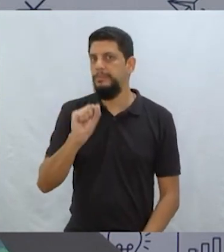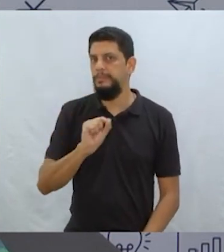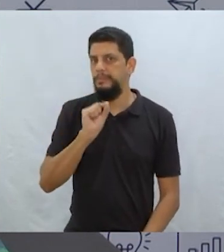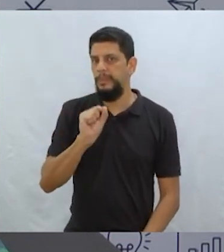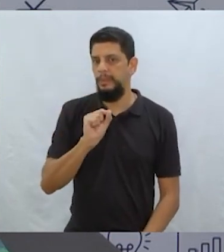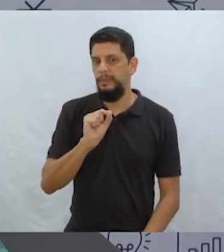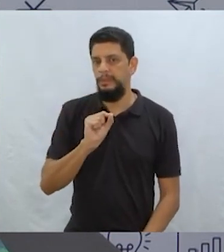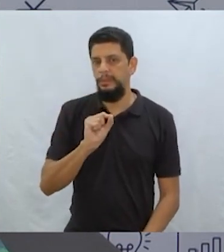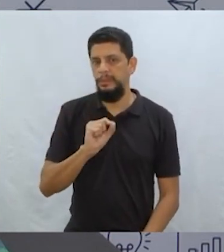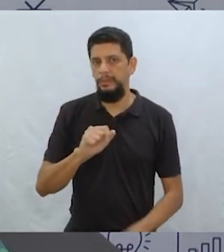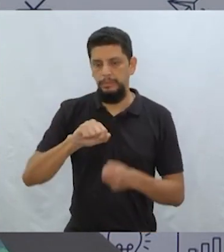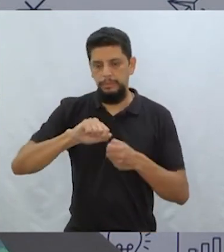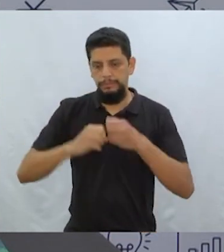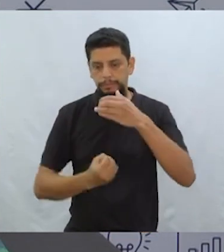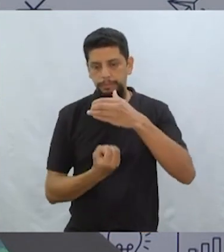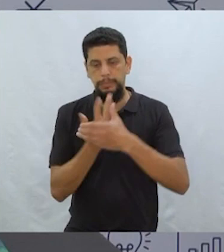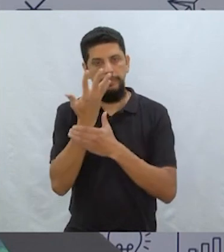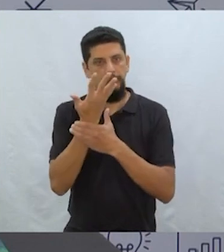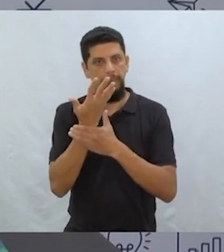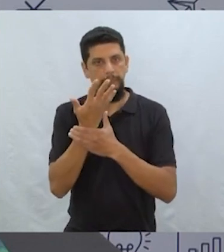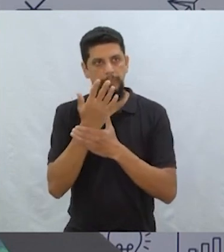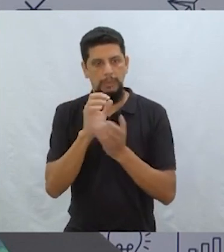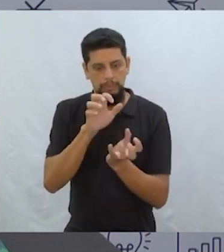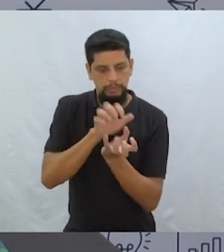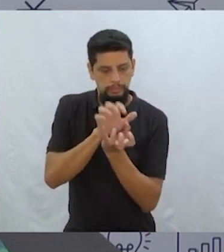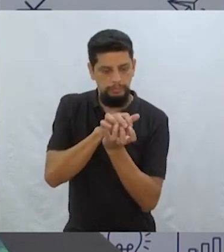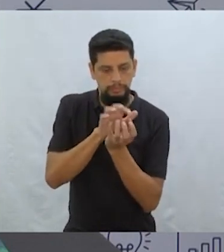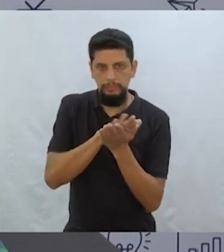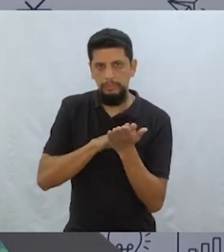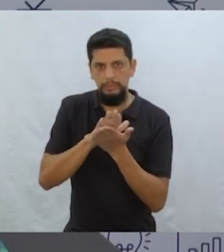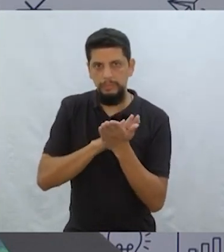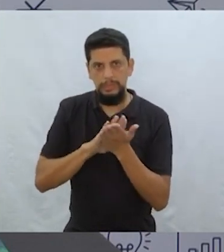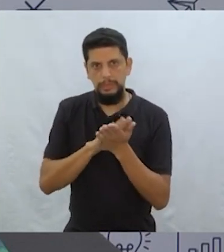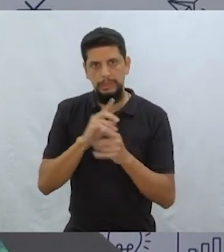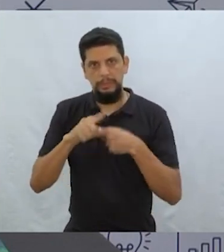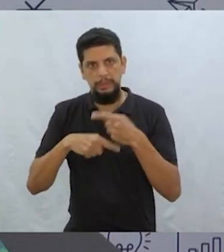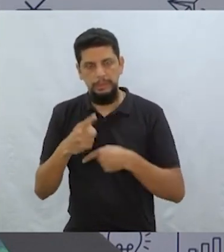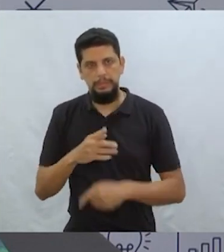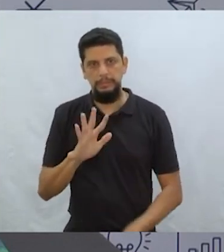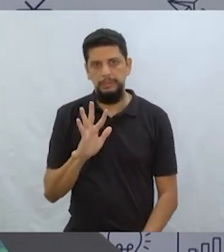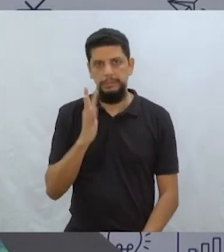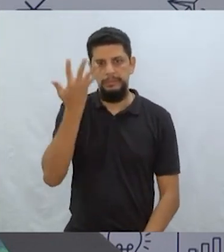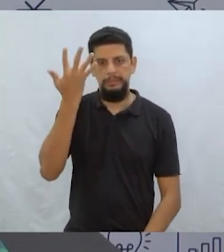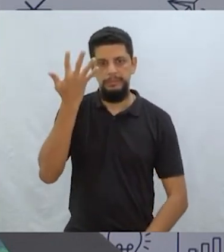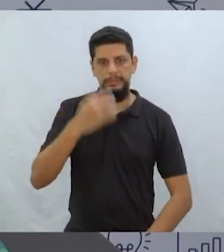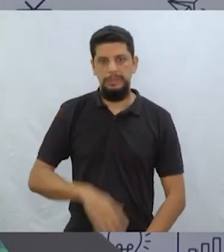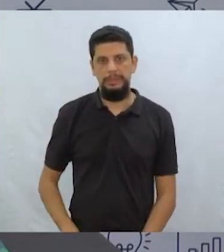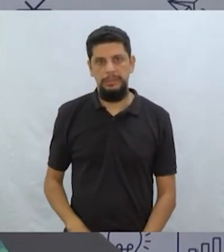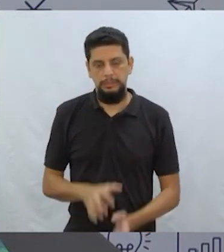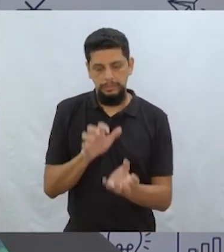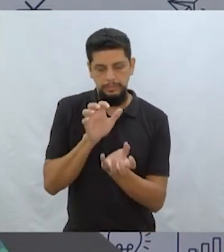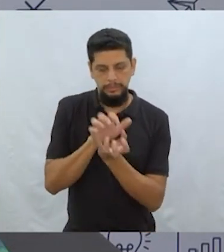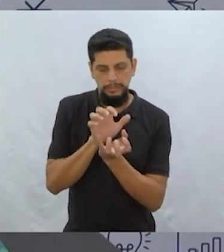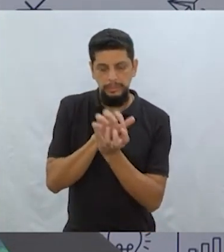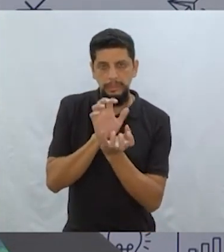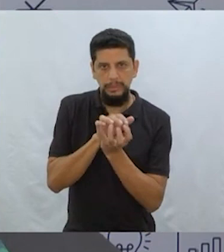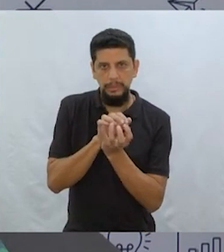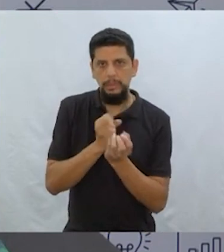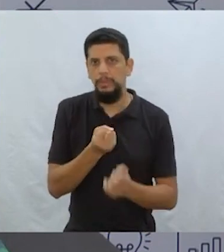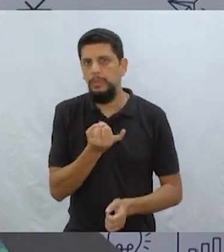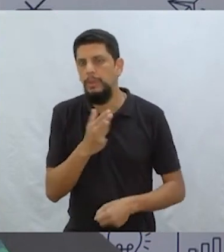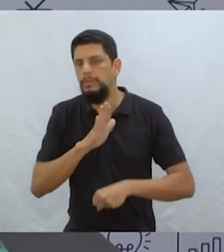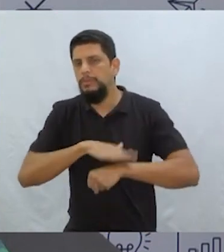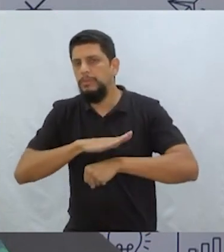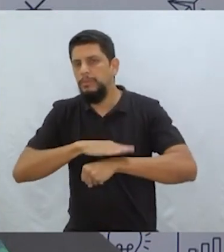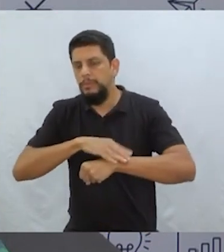o quê ele aparece de repente sem a dentadura e depois de repente com a dentadura